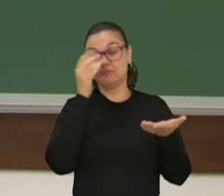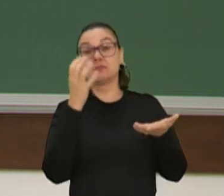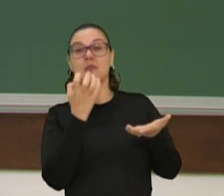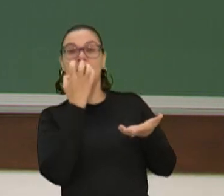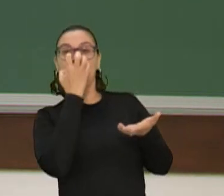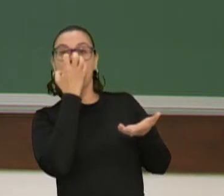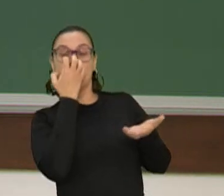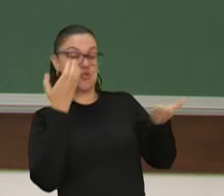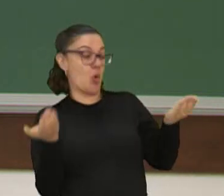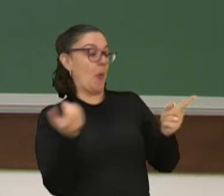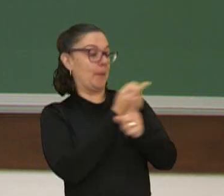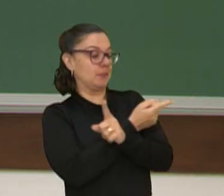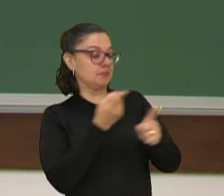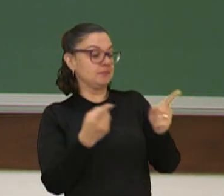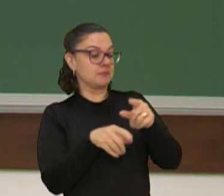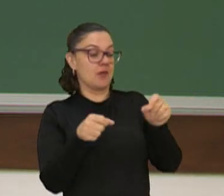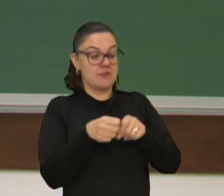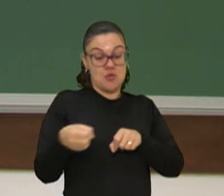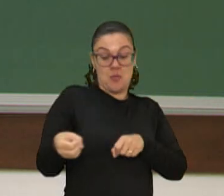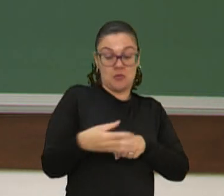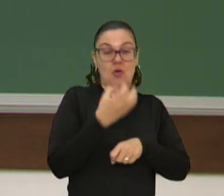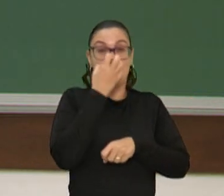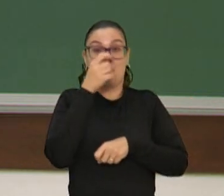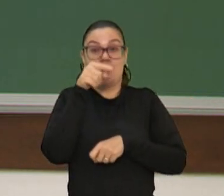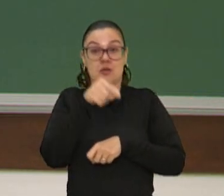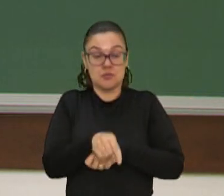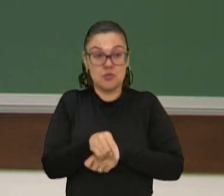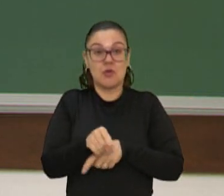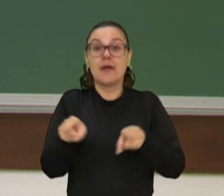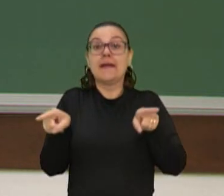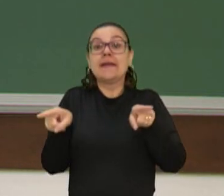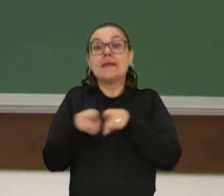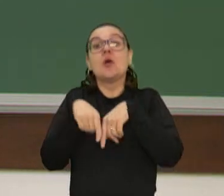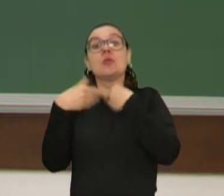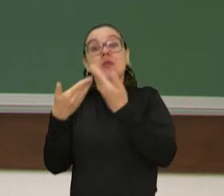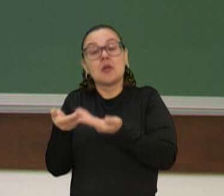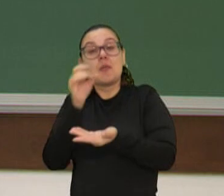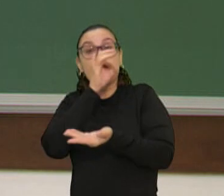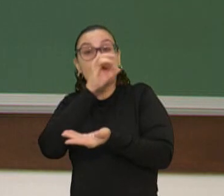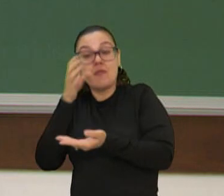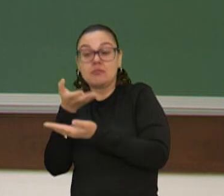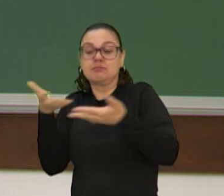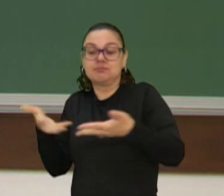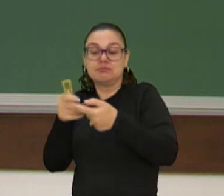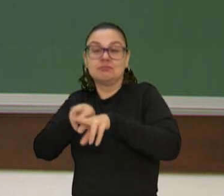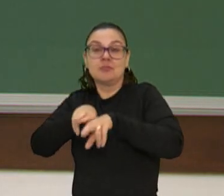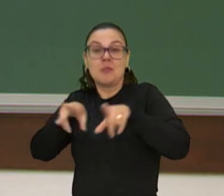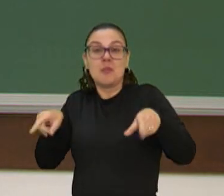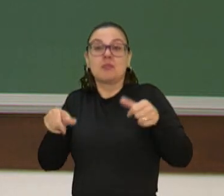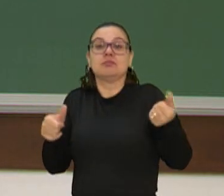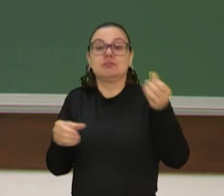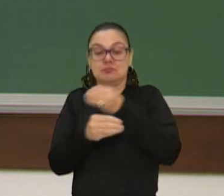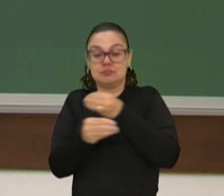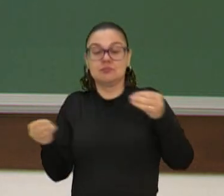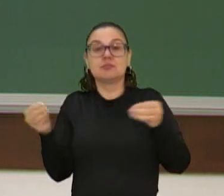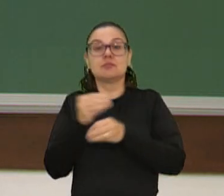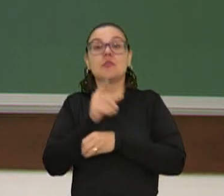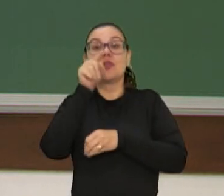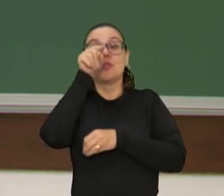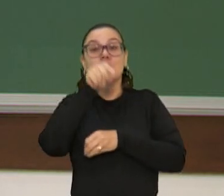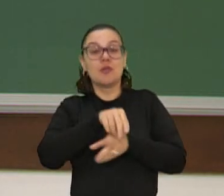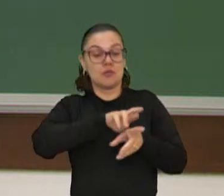são intercruzadas para produzir uma nova raça, então quando eu coordeno os cruzamentos de variedades de plantas, nós criamos o que chamamos